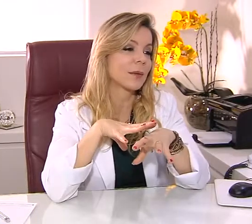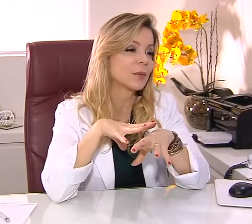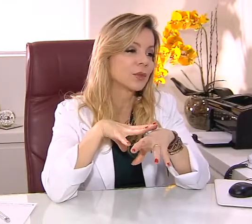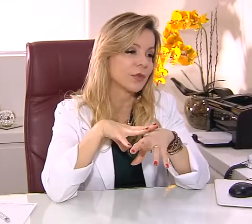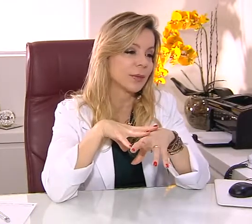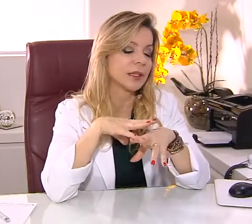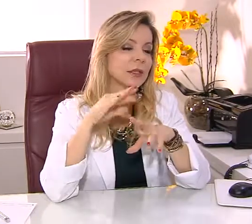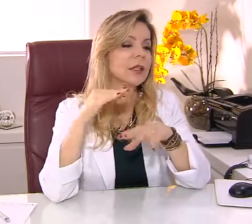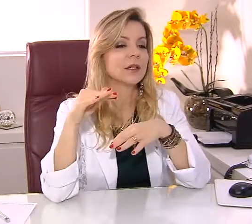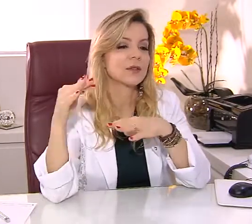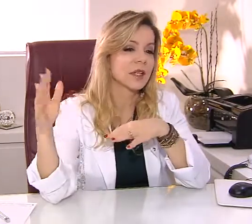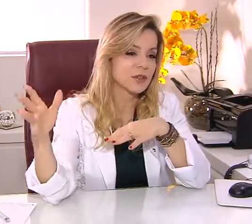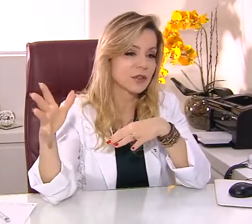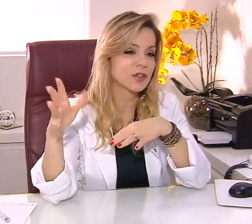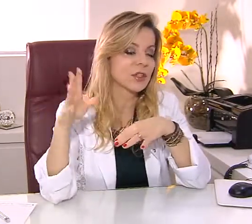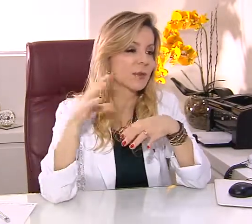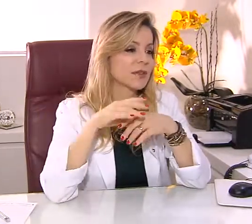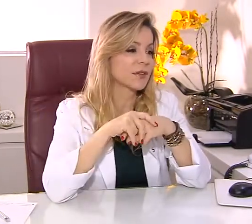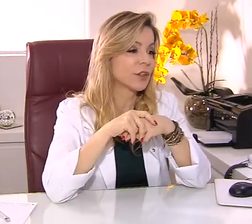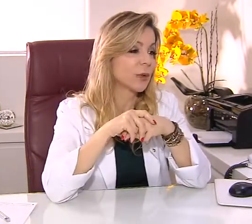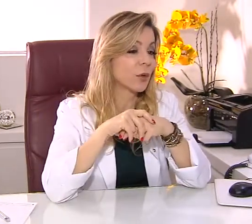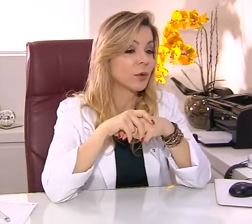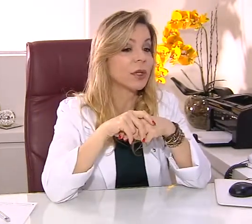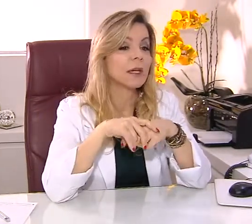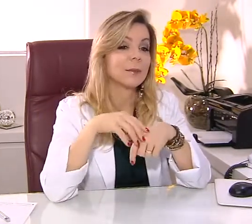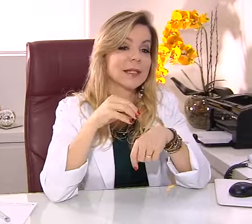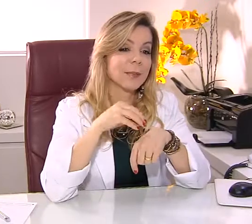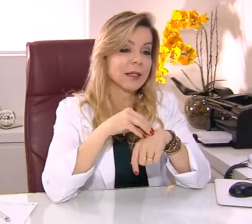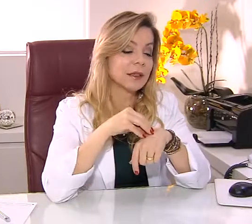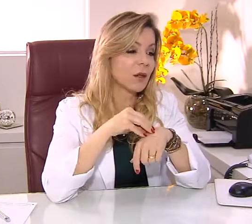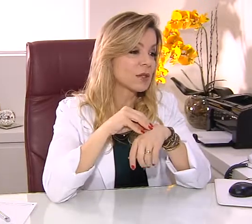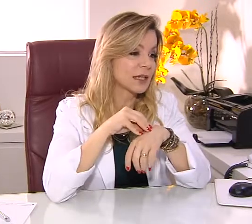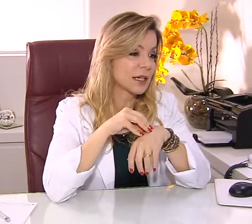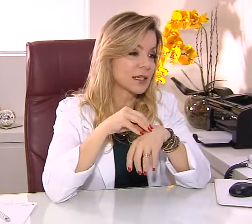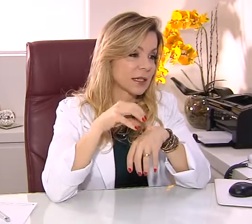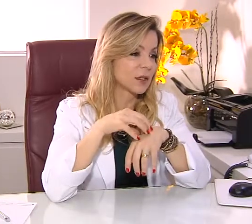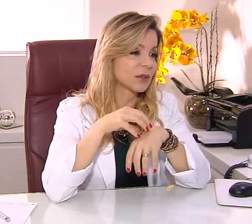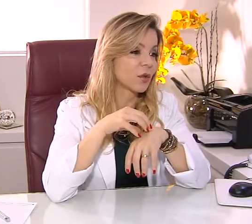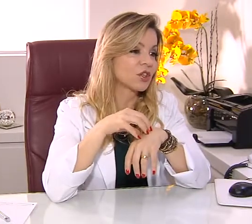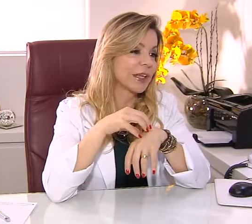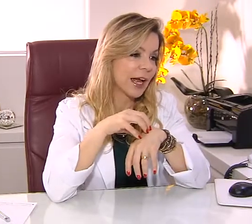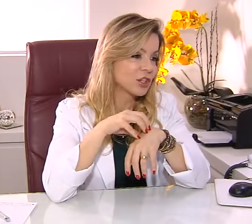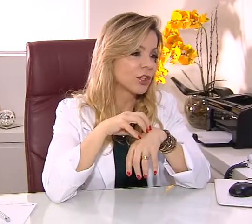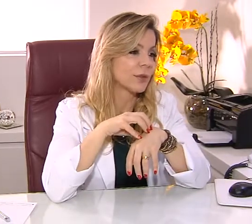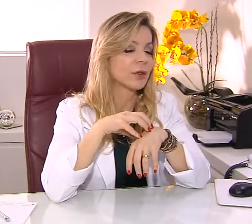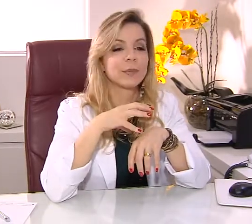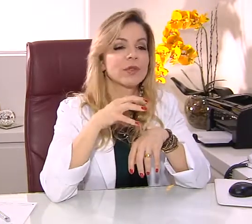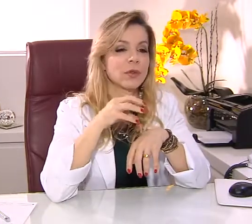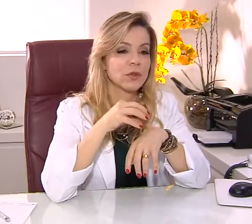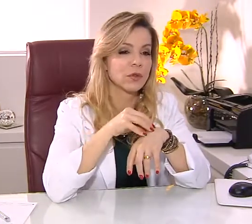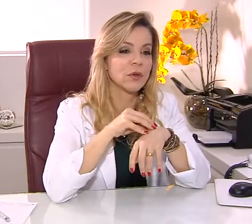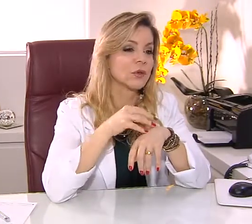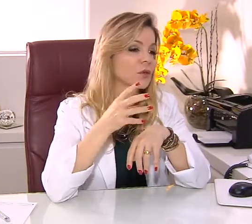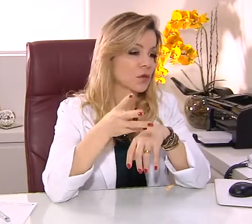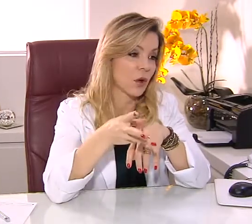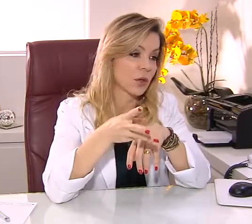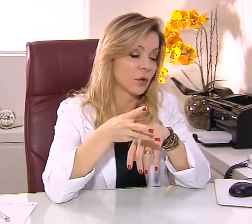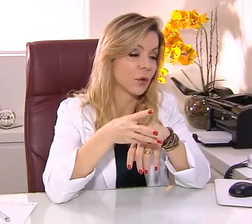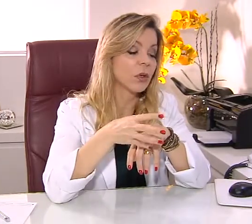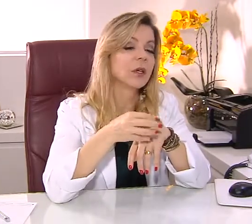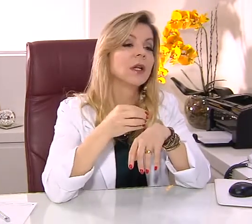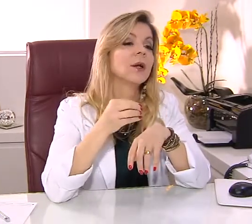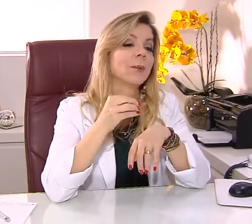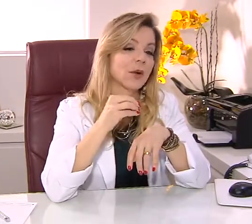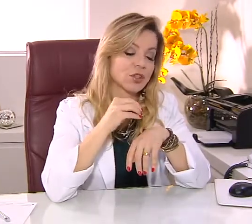pessoa não percebe muito vermelho. Uns 3, 4 dias depois vai ficando marrom. Mas dependendo da concentração, da quantidade de limão que a pessoa usou, do sol